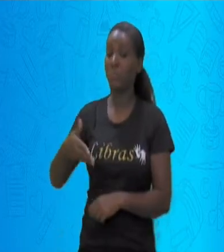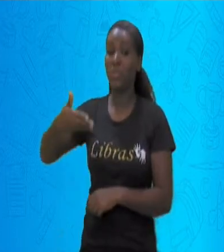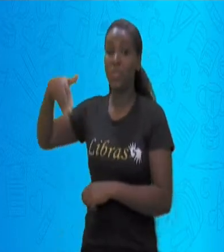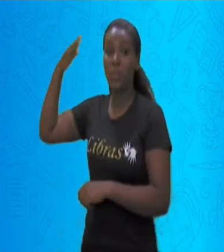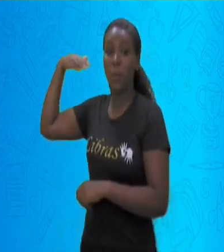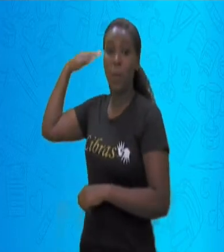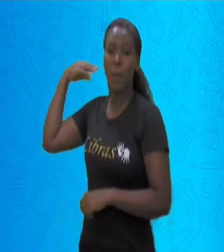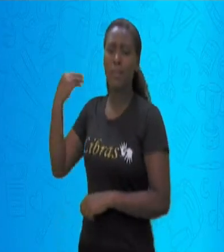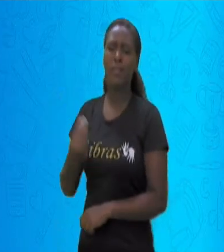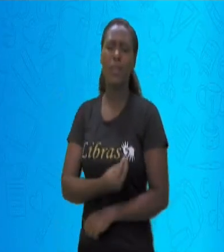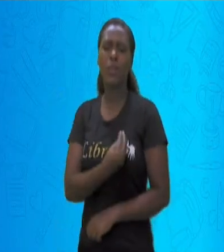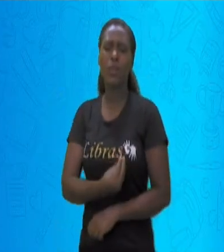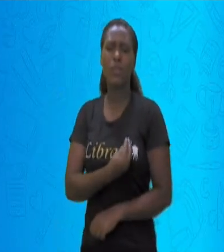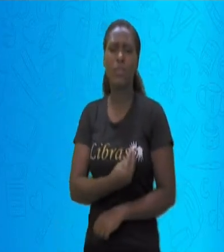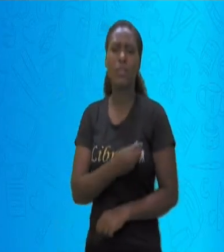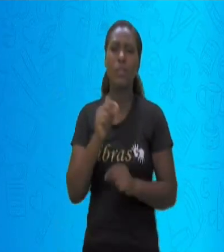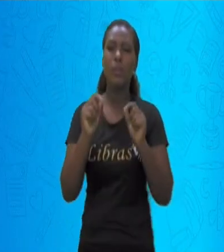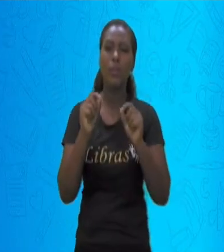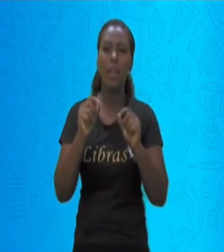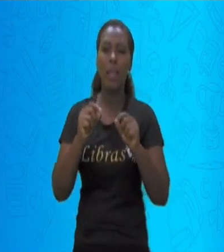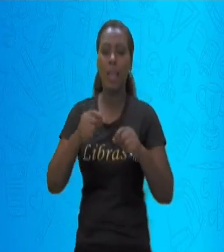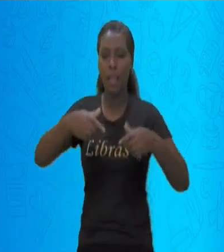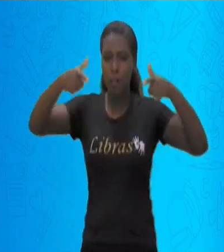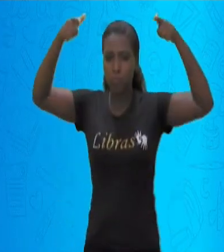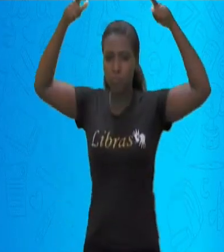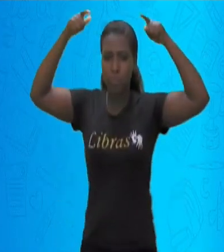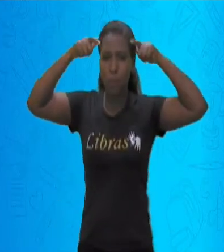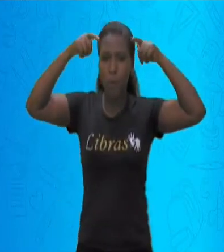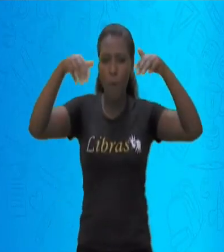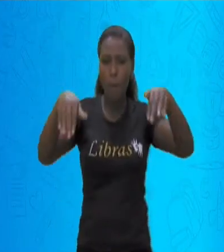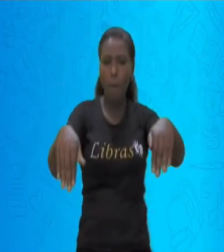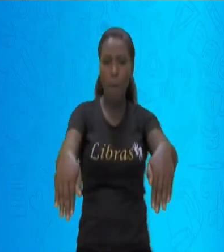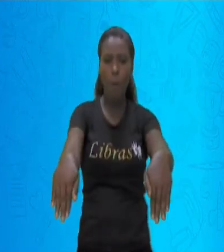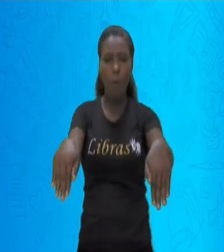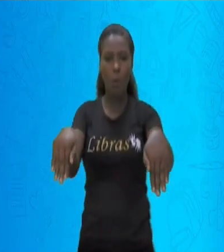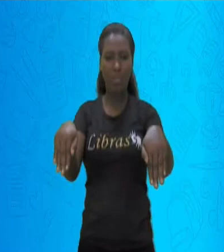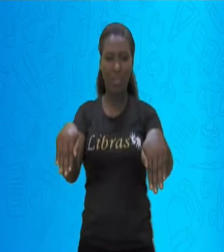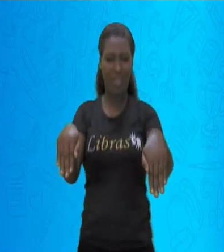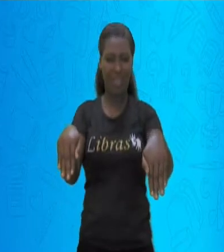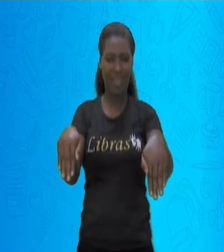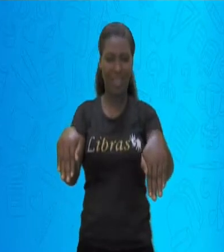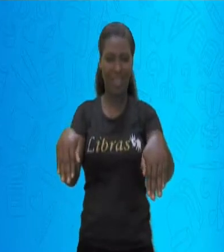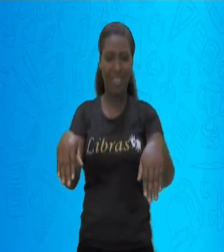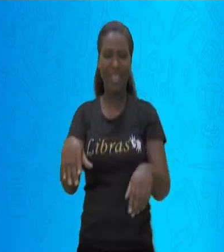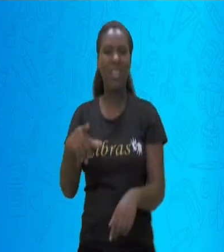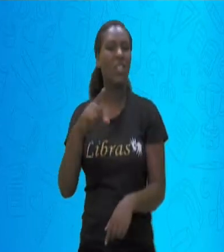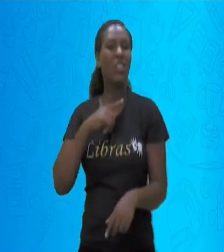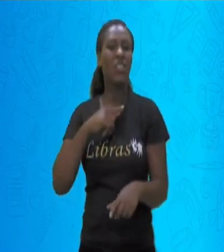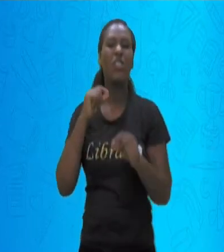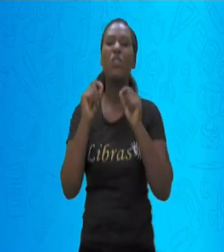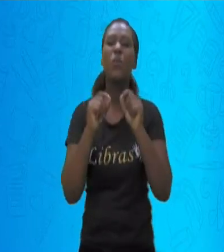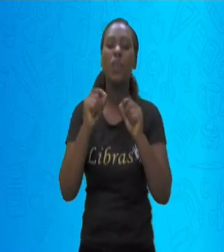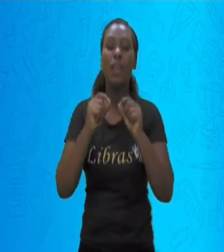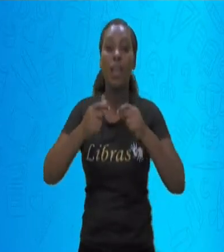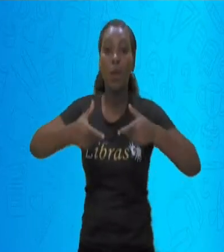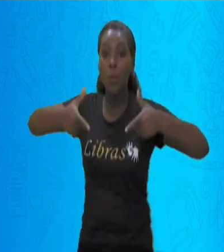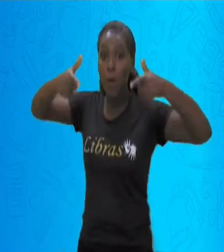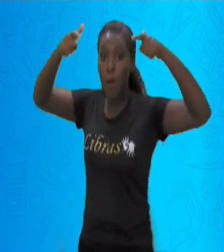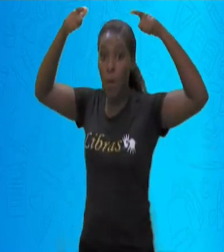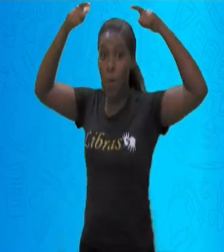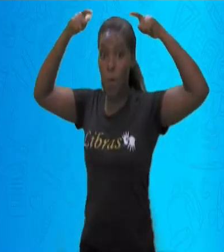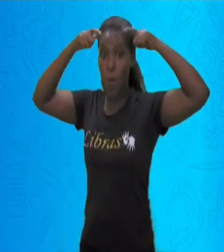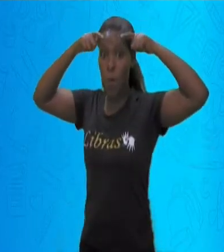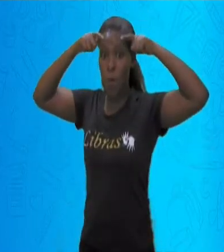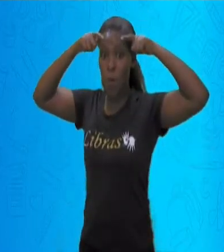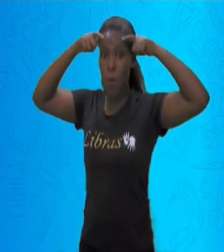a gente tinha uma coroa imperial, a gente tinha uma coroa imperial e